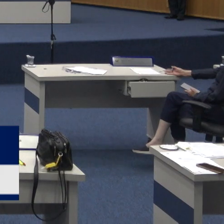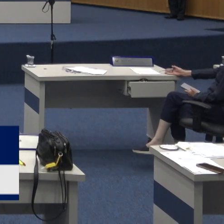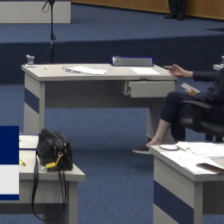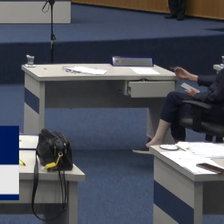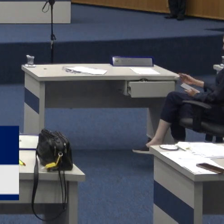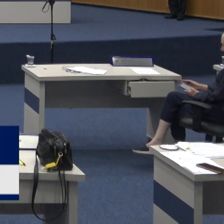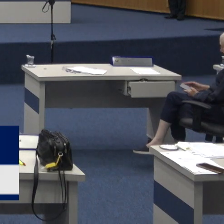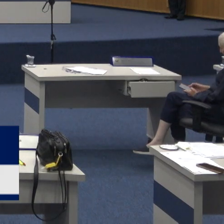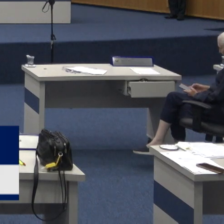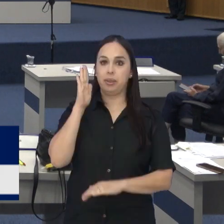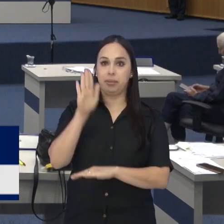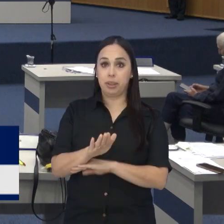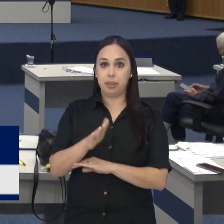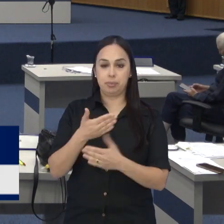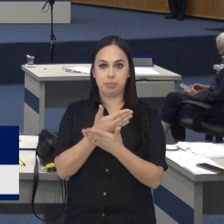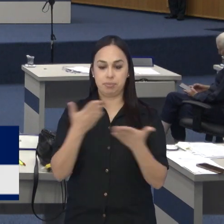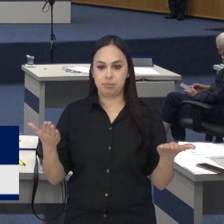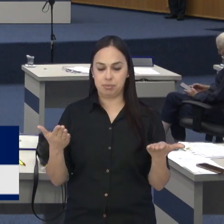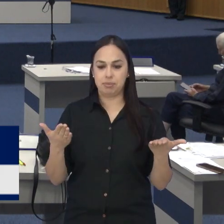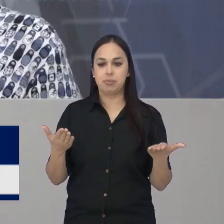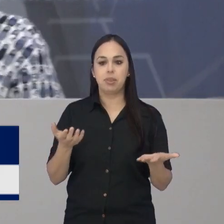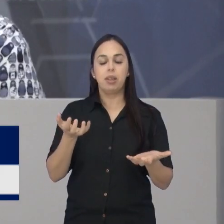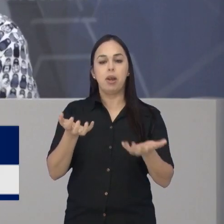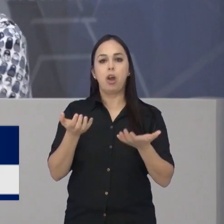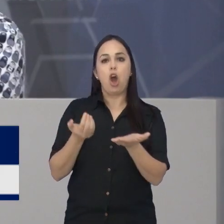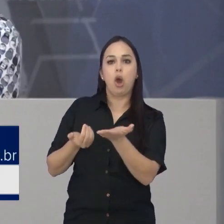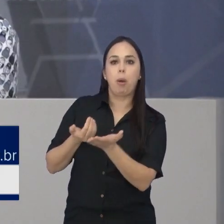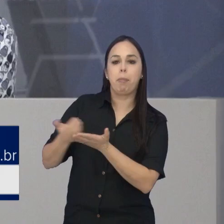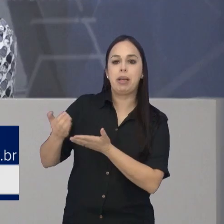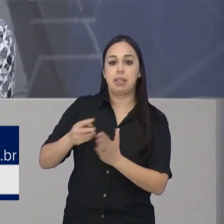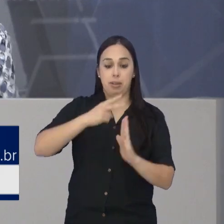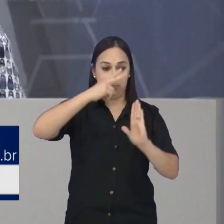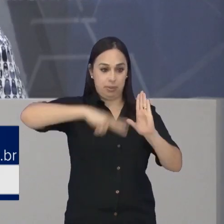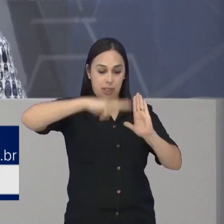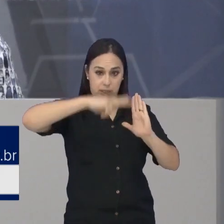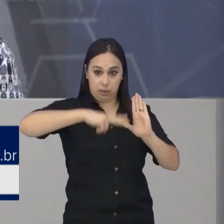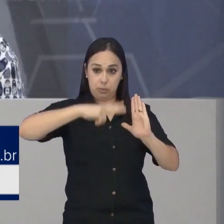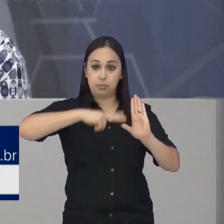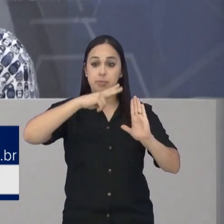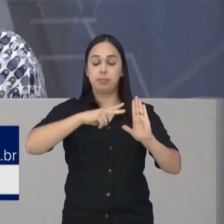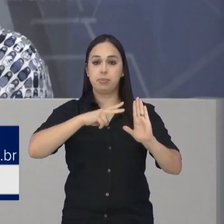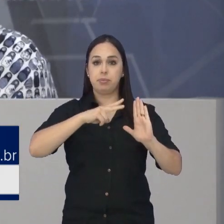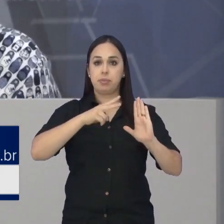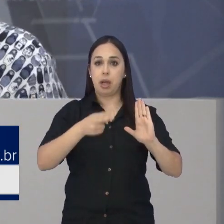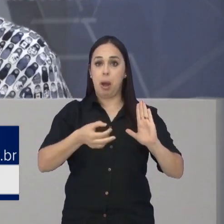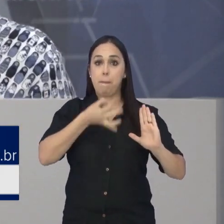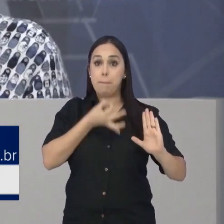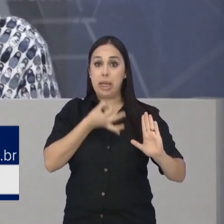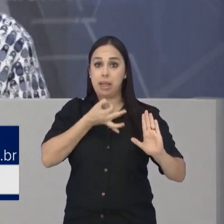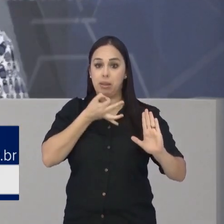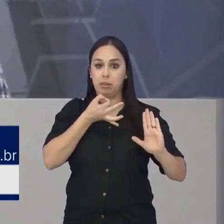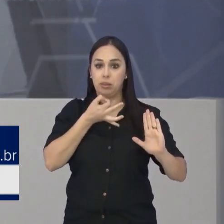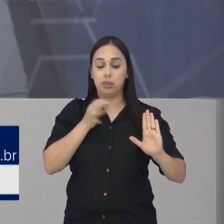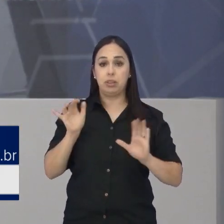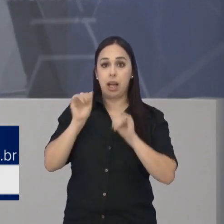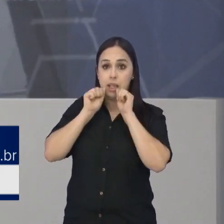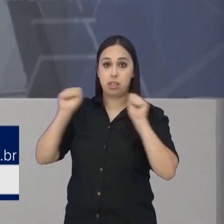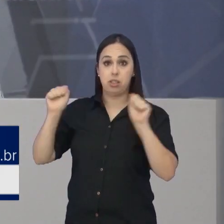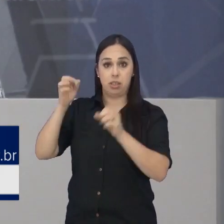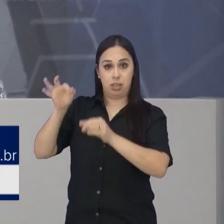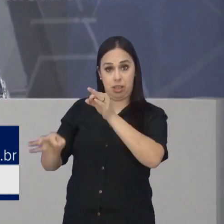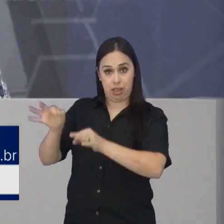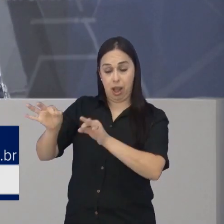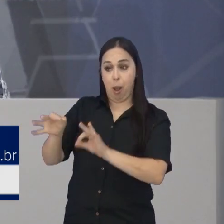Boa tarde a todos. Eu quero começar lendo o parecer da nossa assessoria